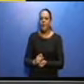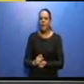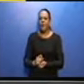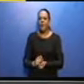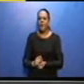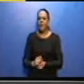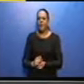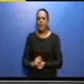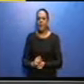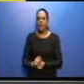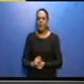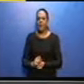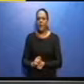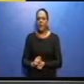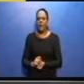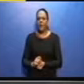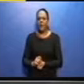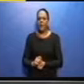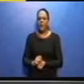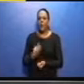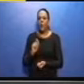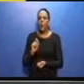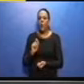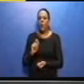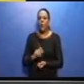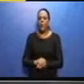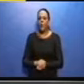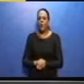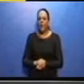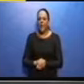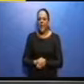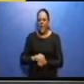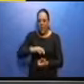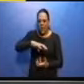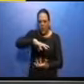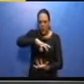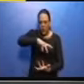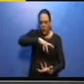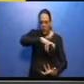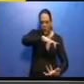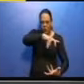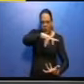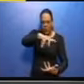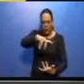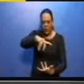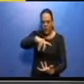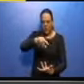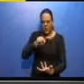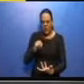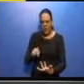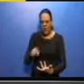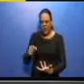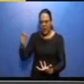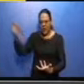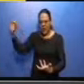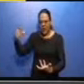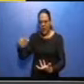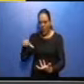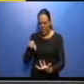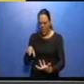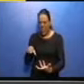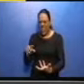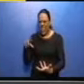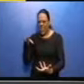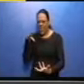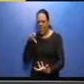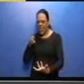escrito latitude, certo? Então, quanto mais próximo dos polos, né, há uma diminuição da temperatura, porque os raios,